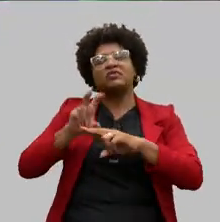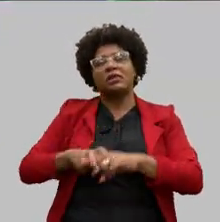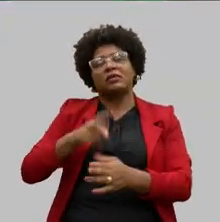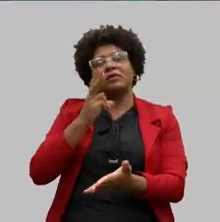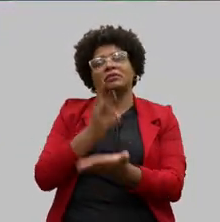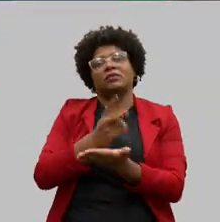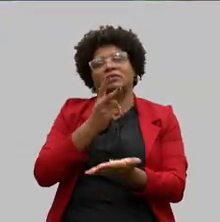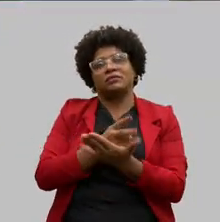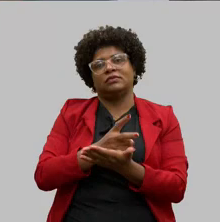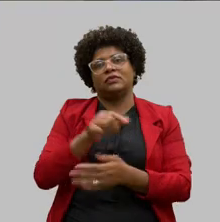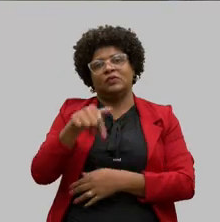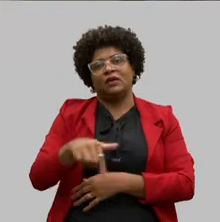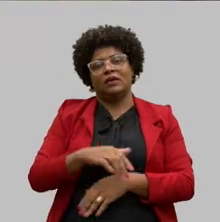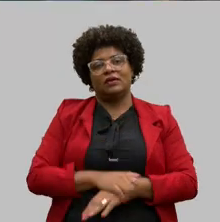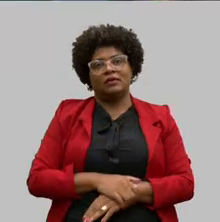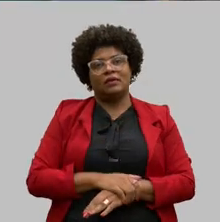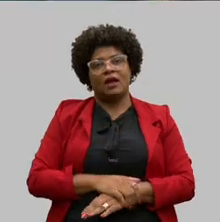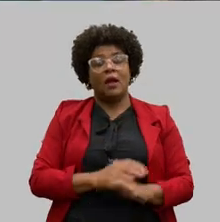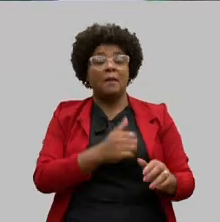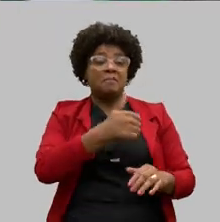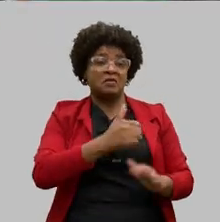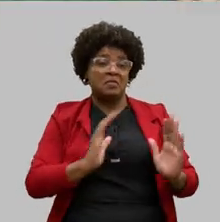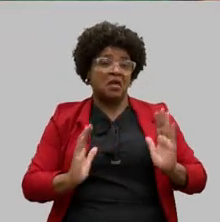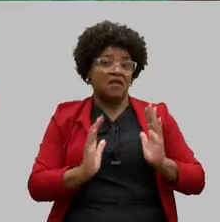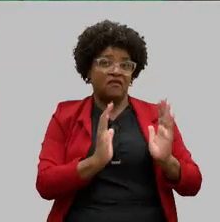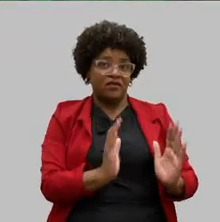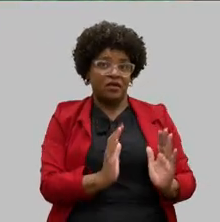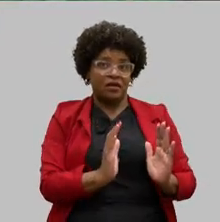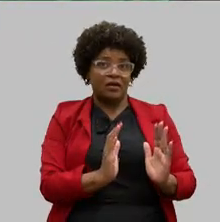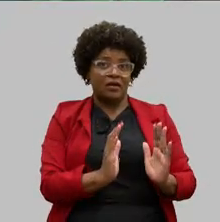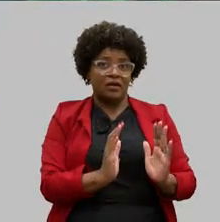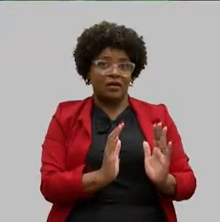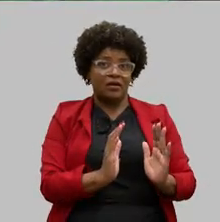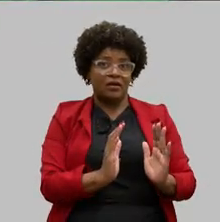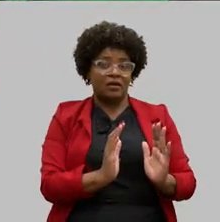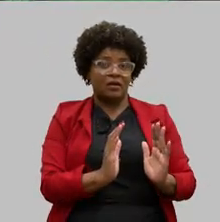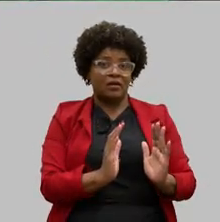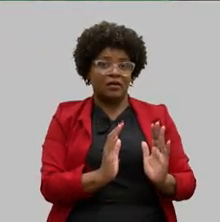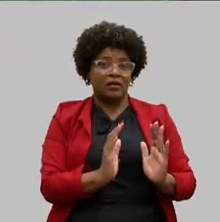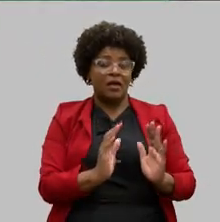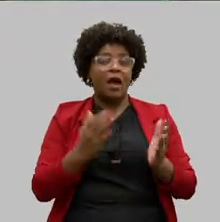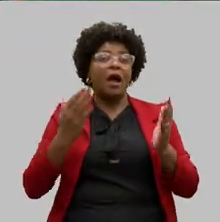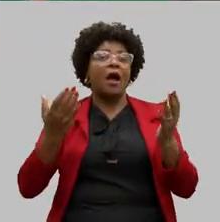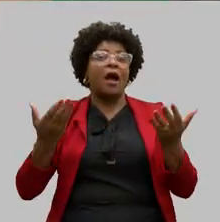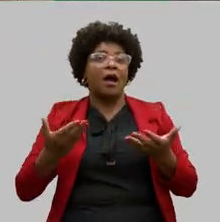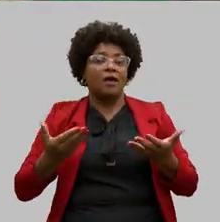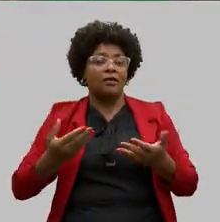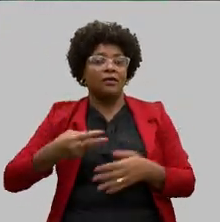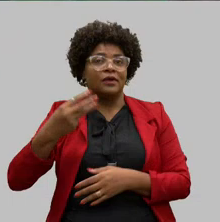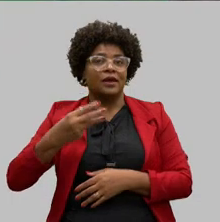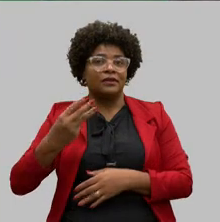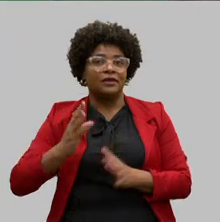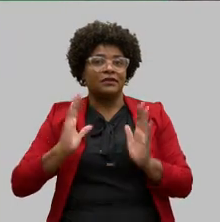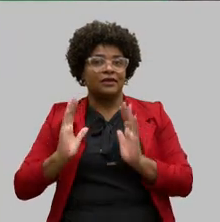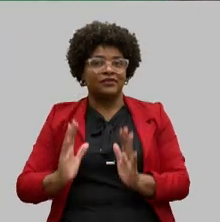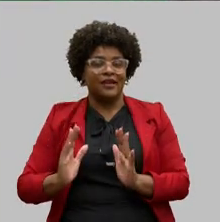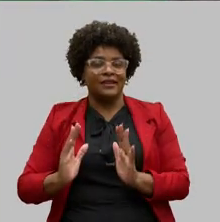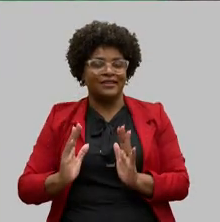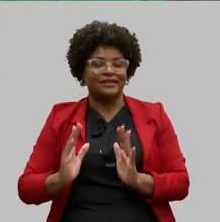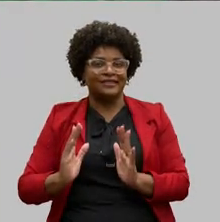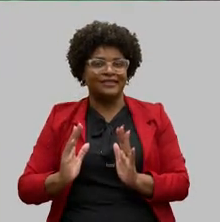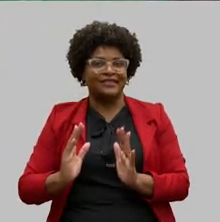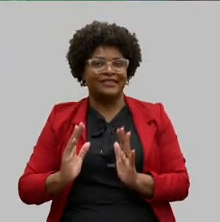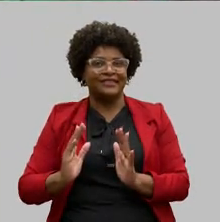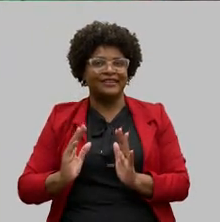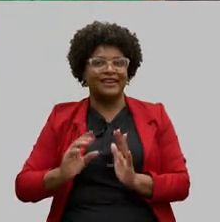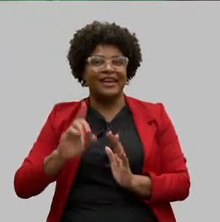passe a primeira fase da terceira parte Aliás não terceira fase da Ordem do dia que são os